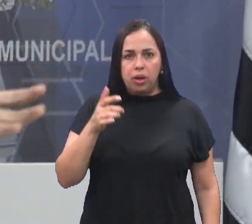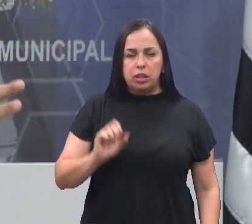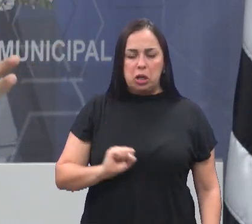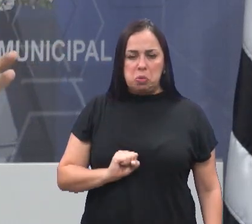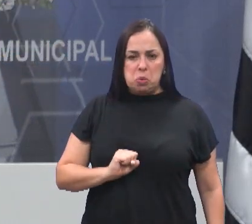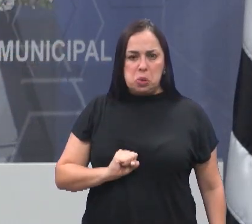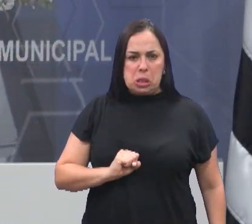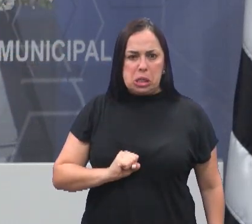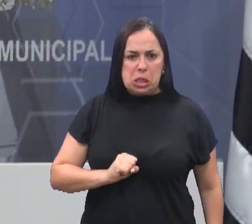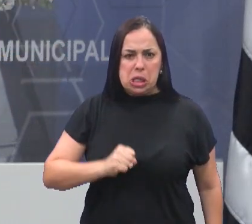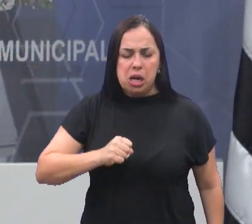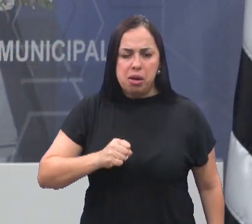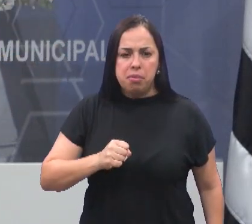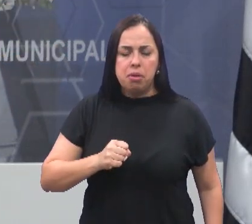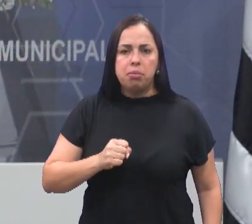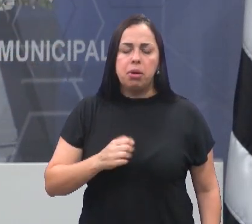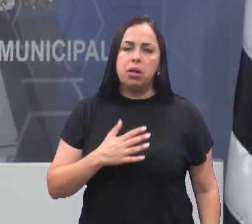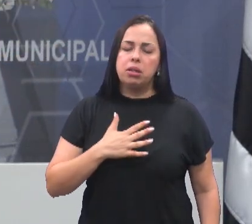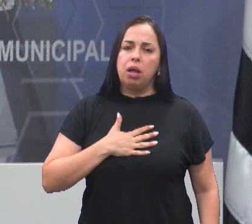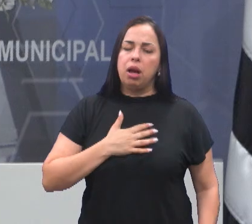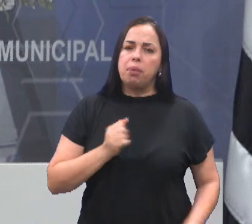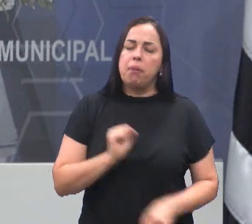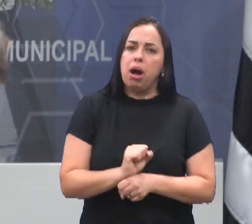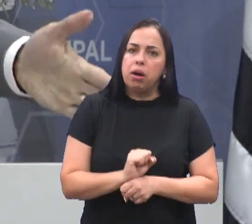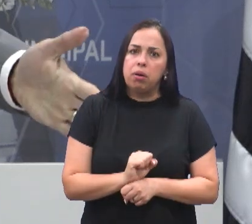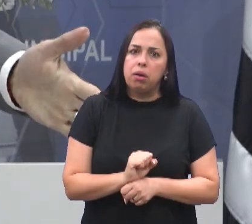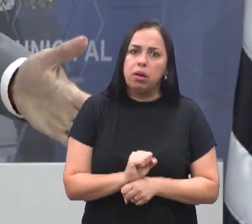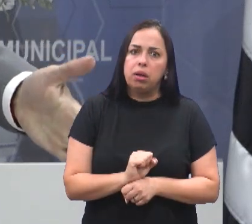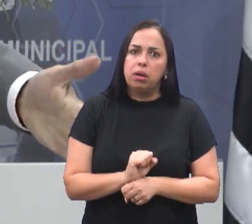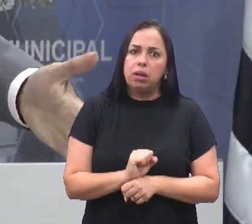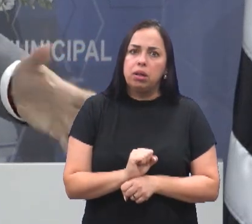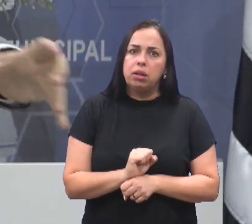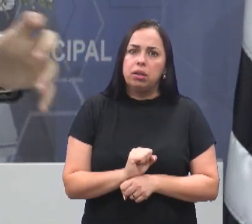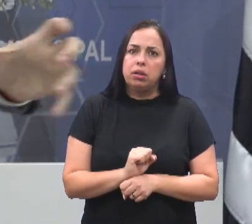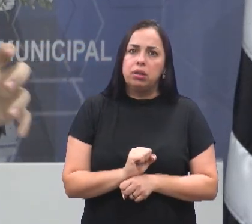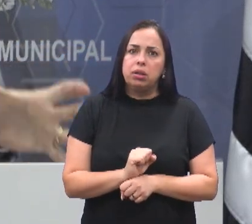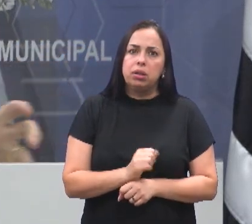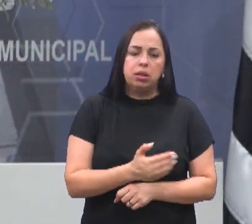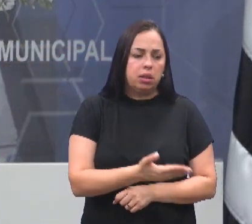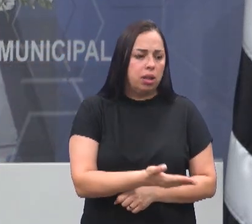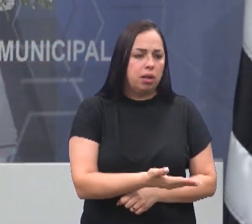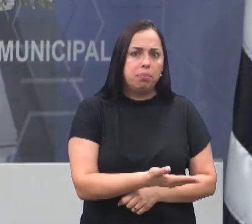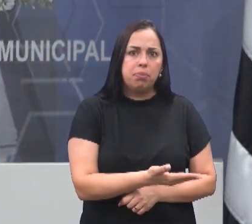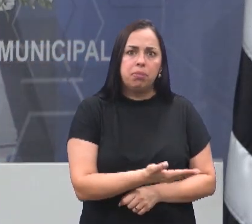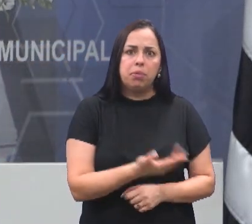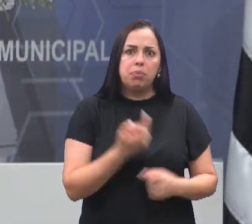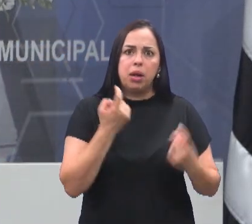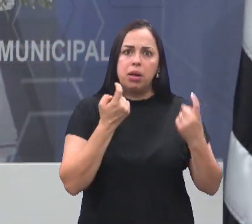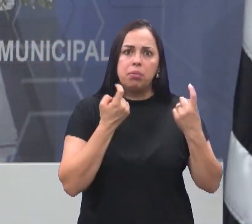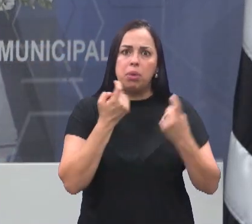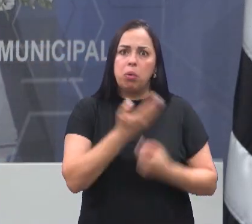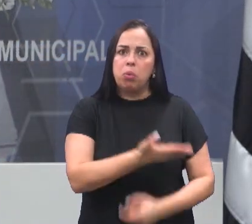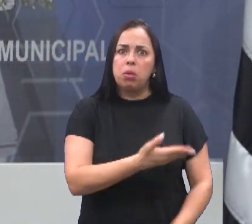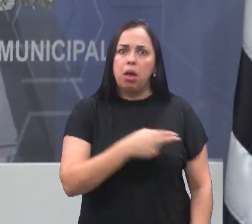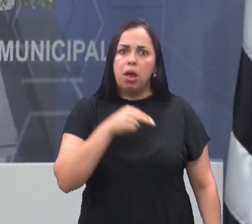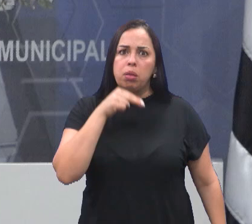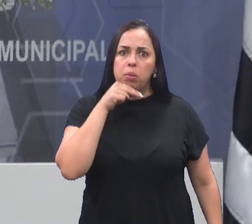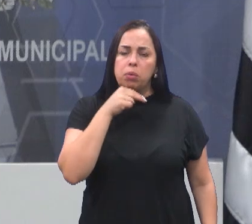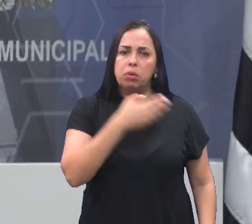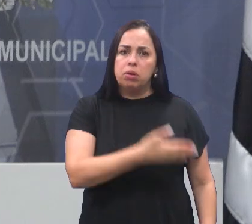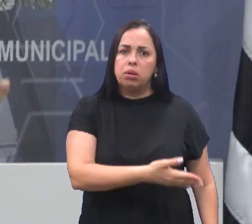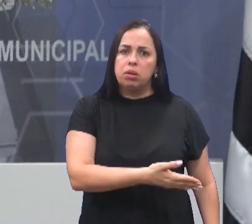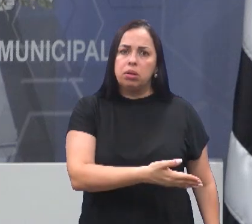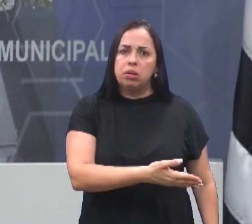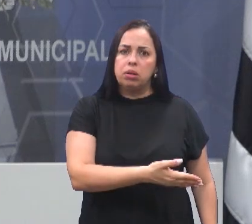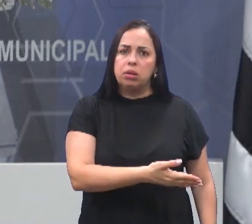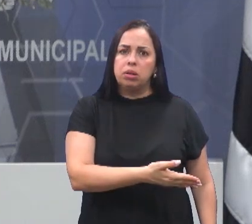né? Mas ela acabou sem situação porque ela tem o neto, né? O que ela vai fazer com o neto, né? Como que ela